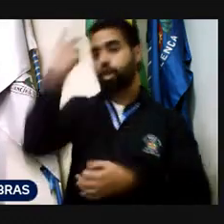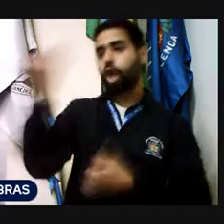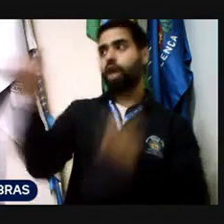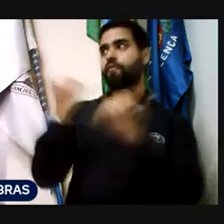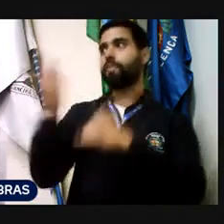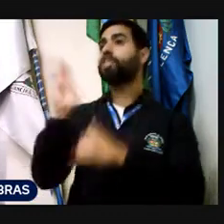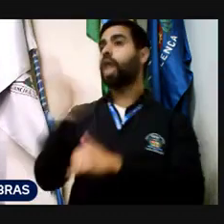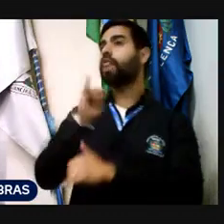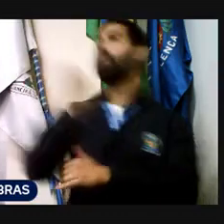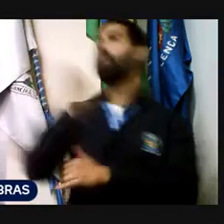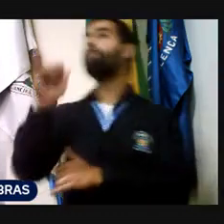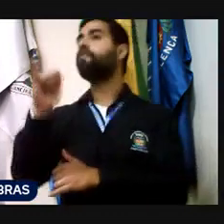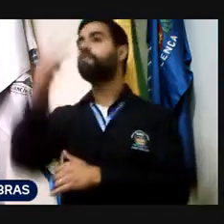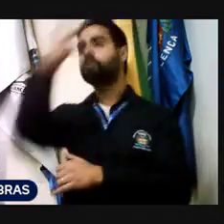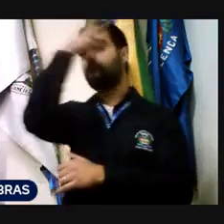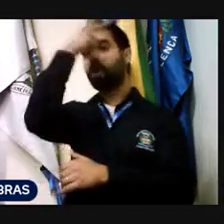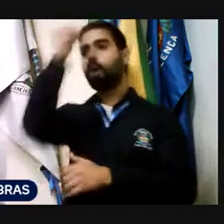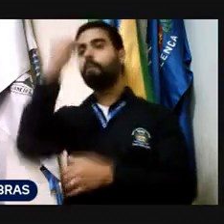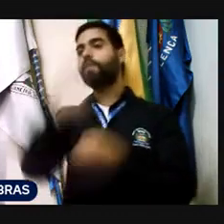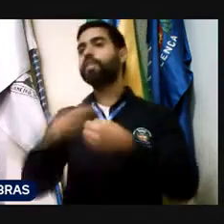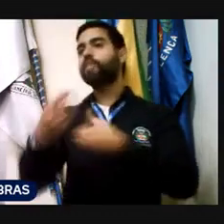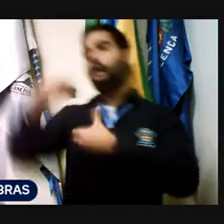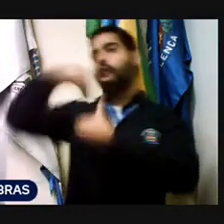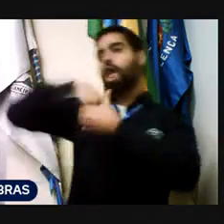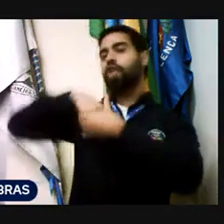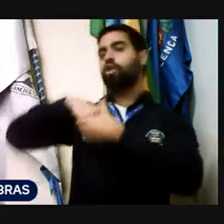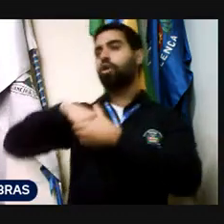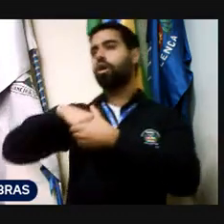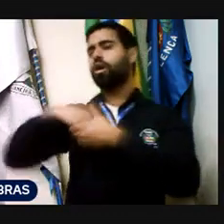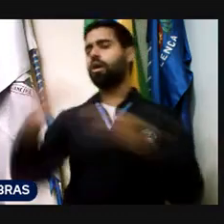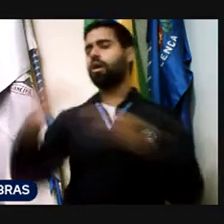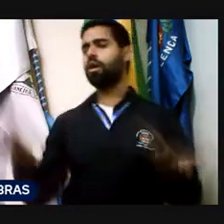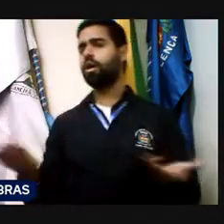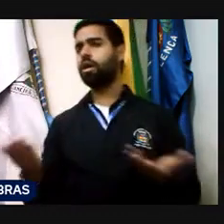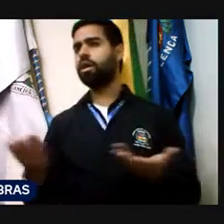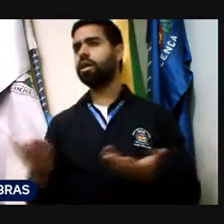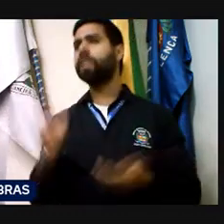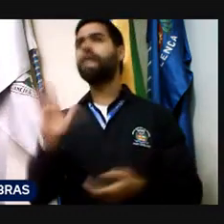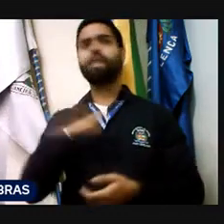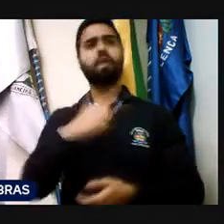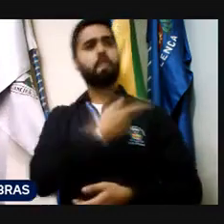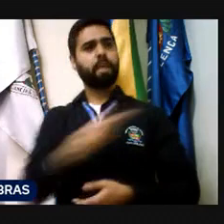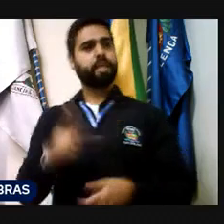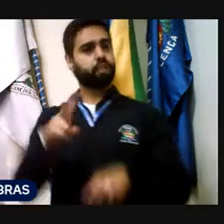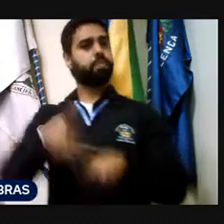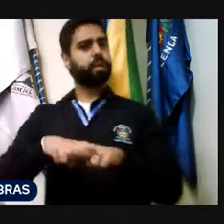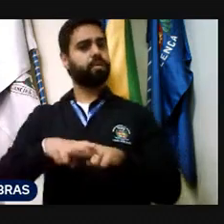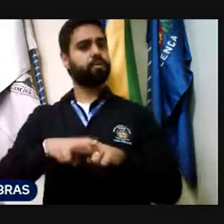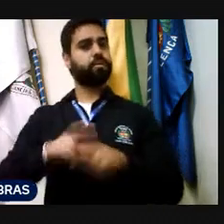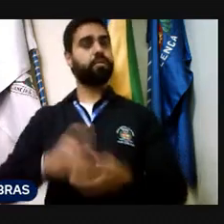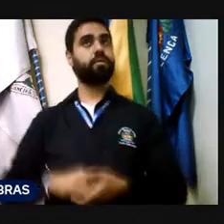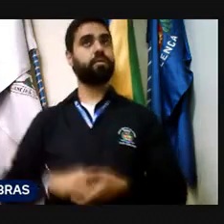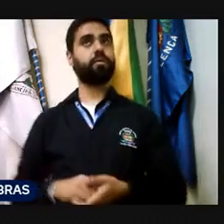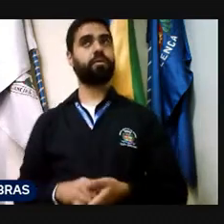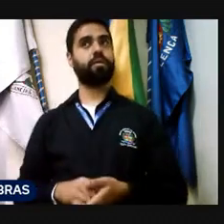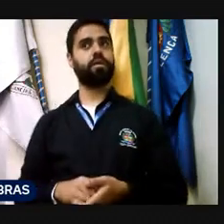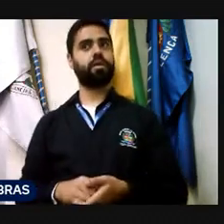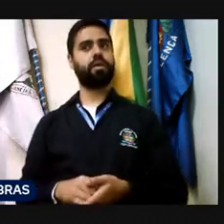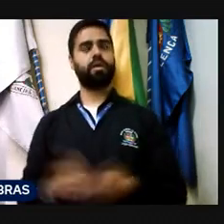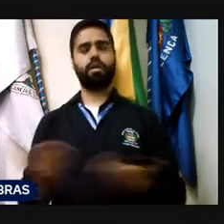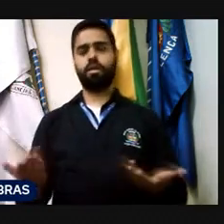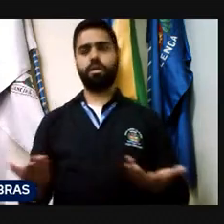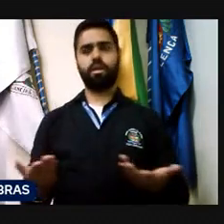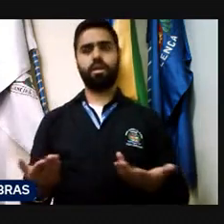está informando prefeito de cidade do interior? Um tribunal que já teve presidente preso. Esse é o tribunal